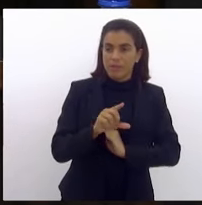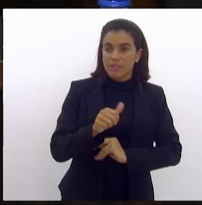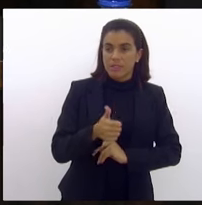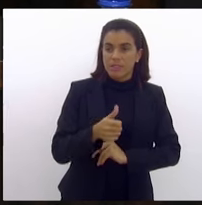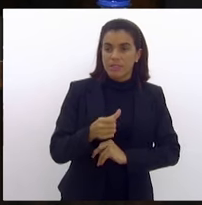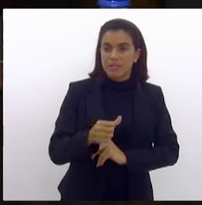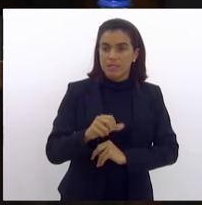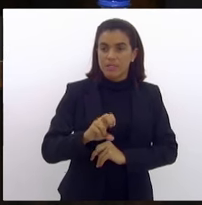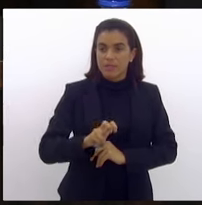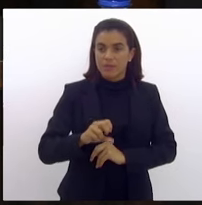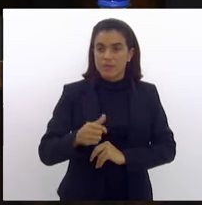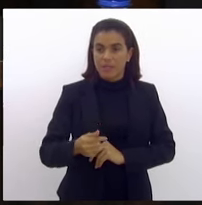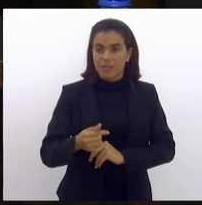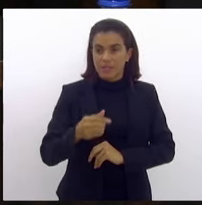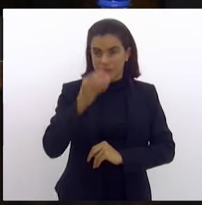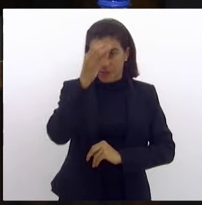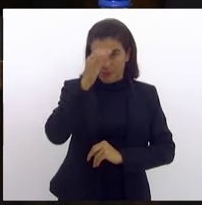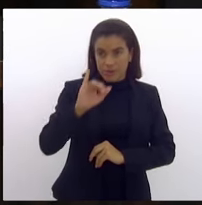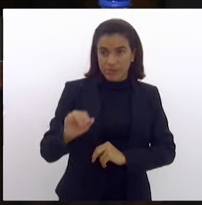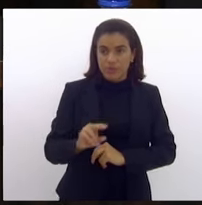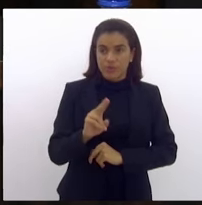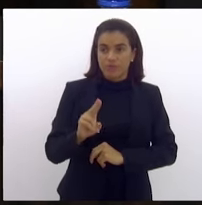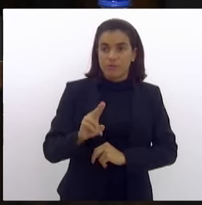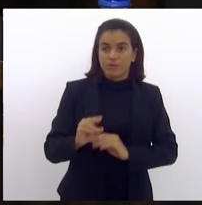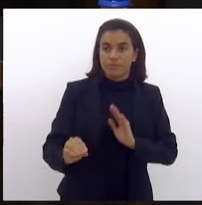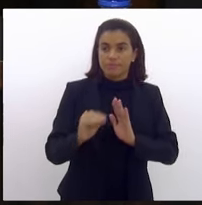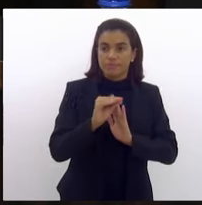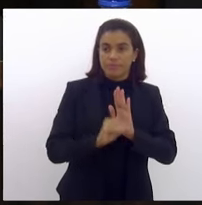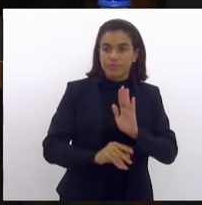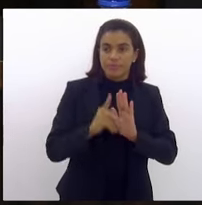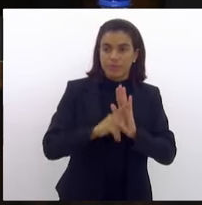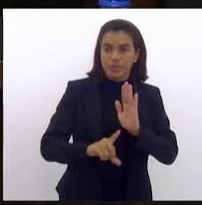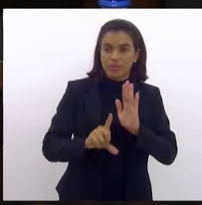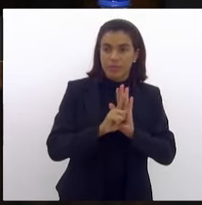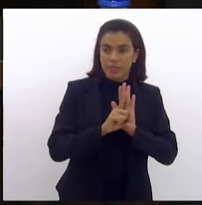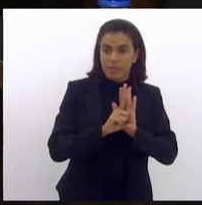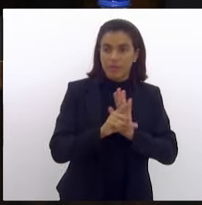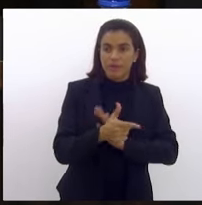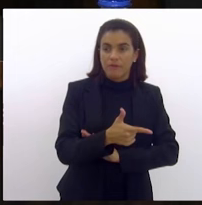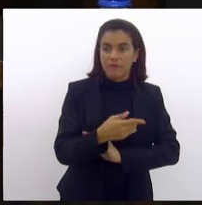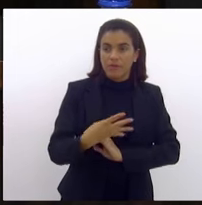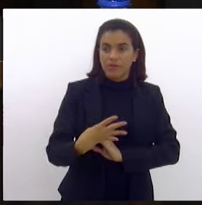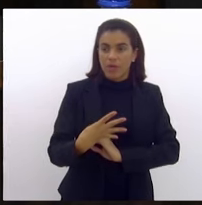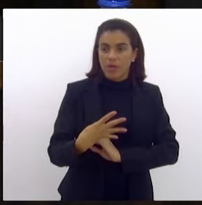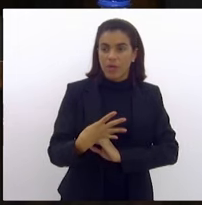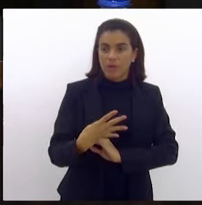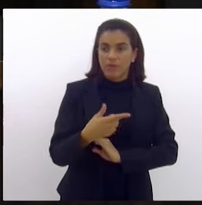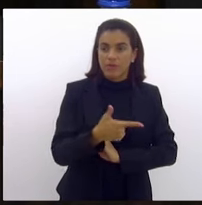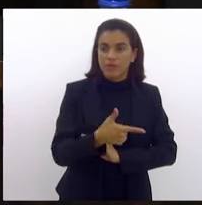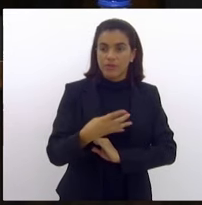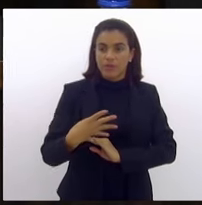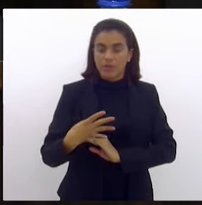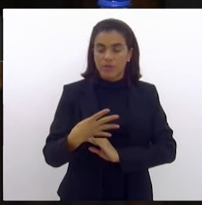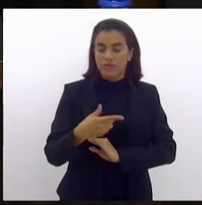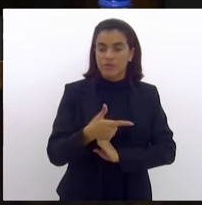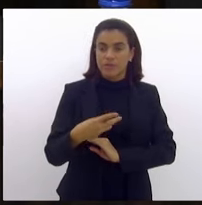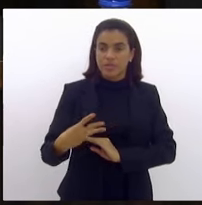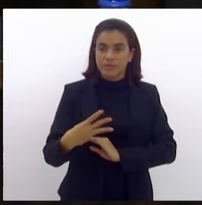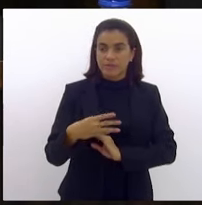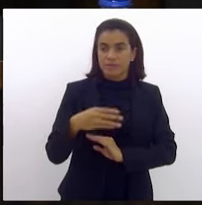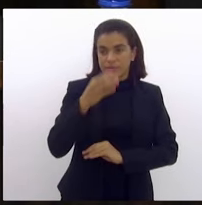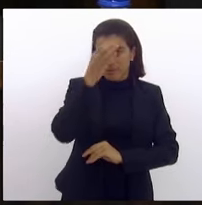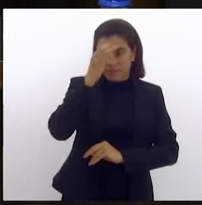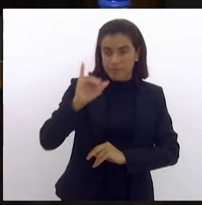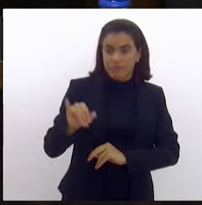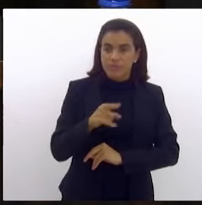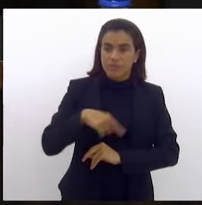1657 de 23, da deputada Tia Ju. Requerimento de inclusão na ordem do dia do projeto 2424 de 23, deputado Tia Ju. Os senhores